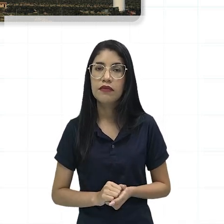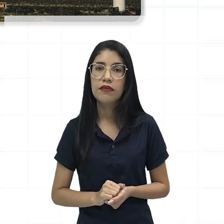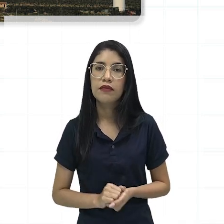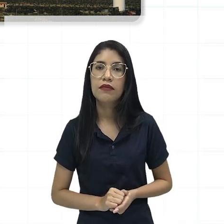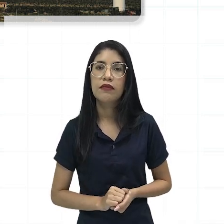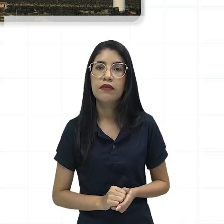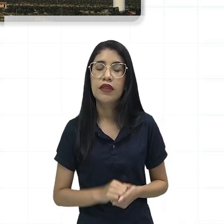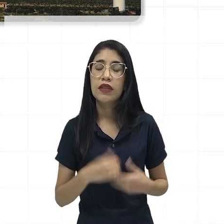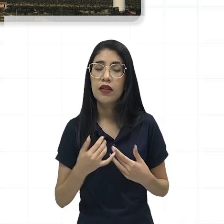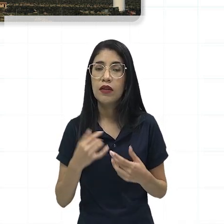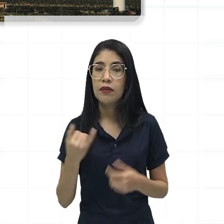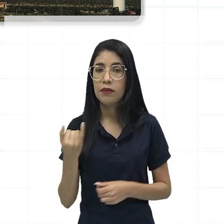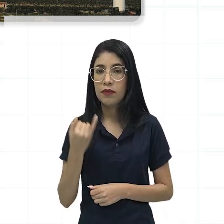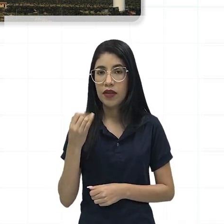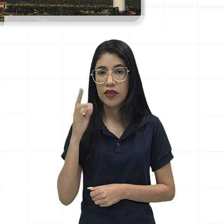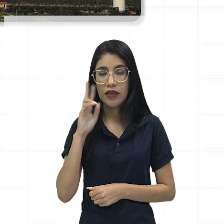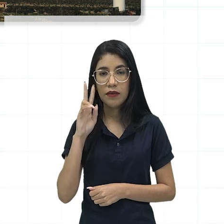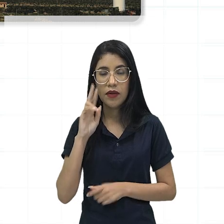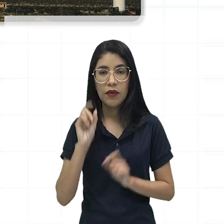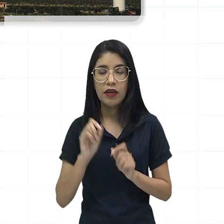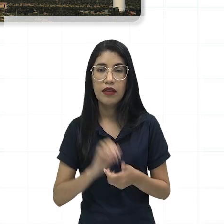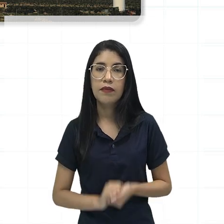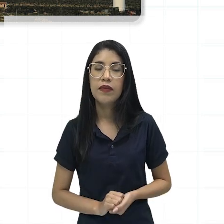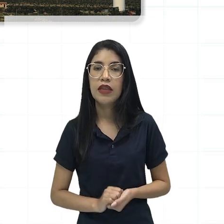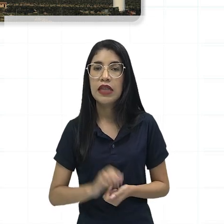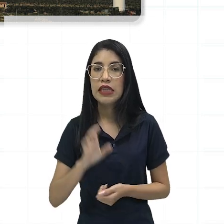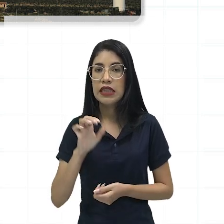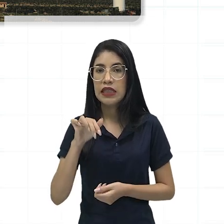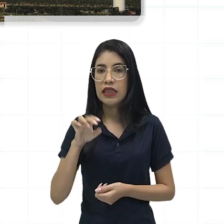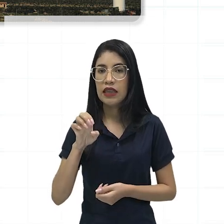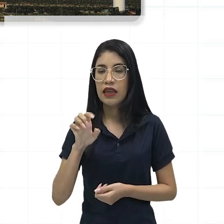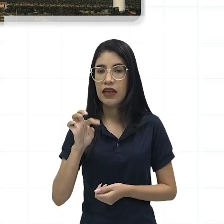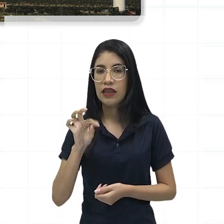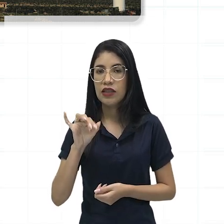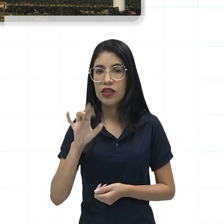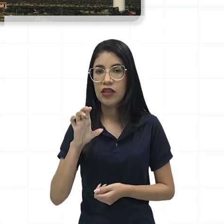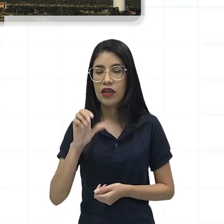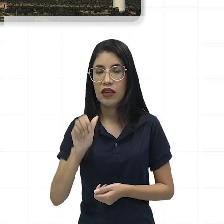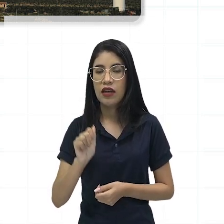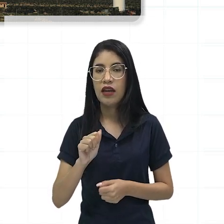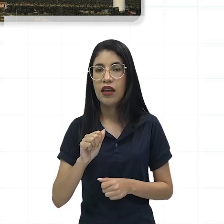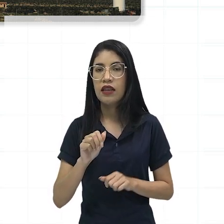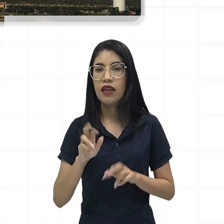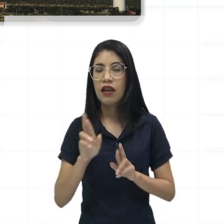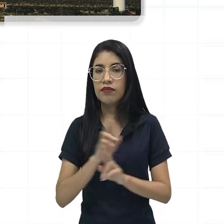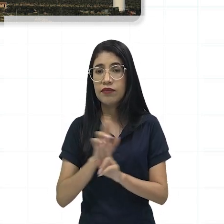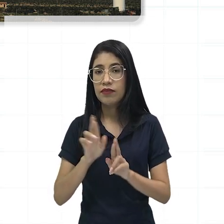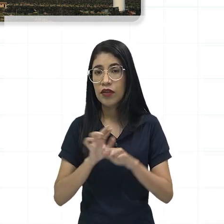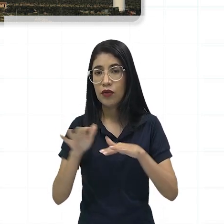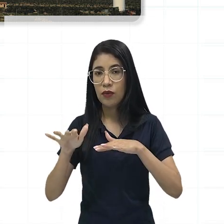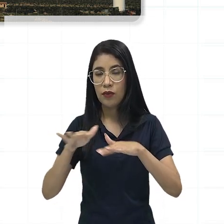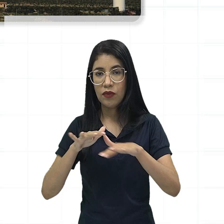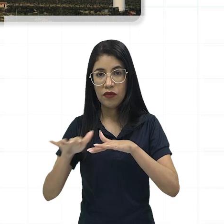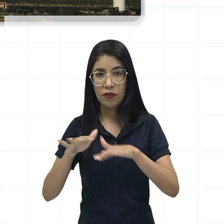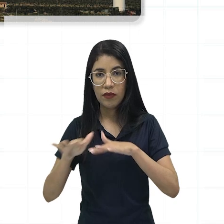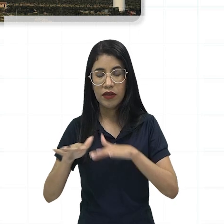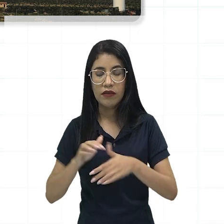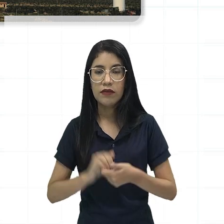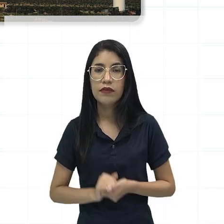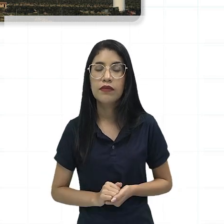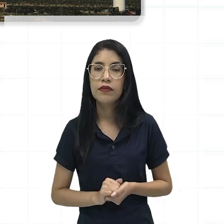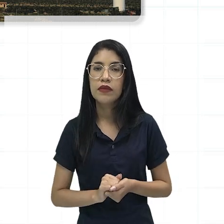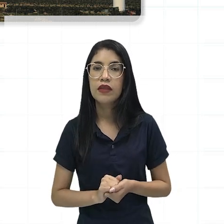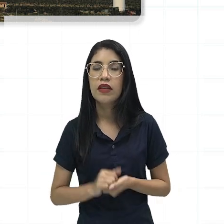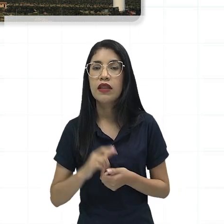importante a gente lembrar que tudo que é cinético está relacionado com movimentos, né? Então, nós temos